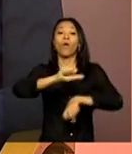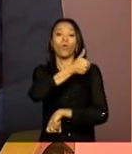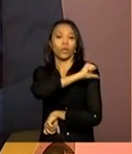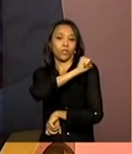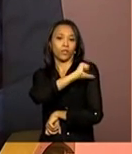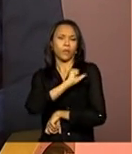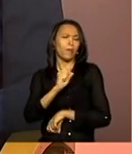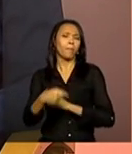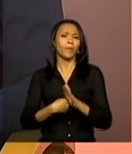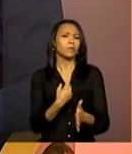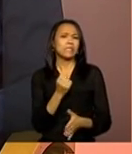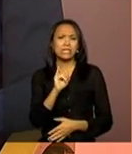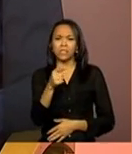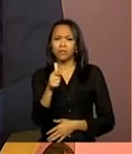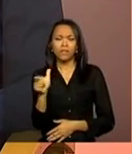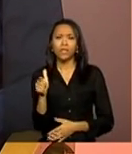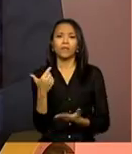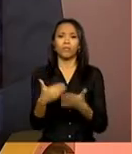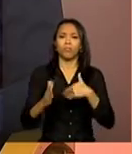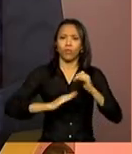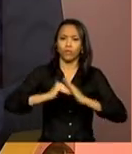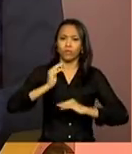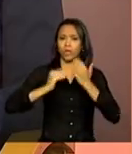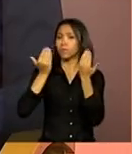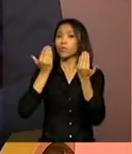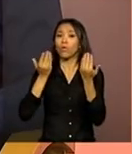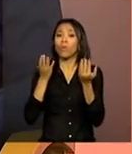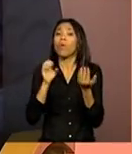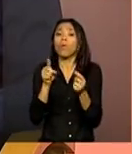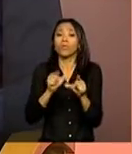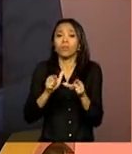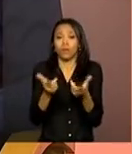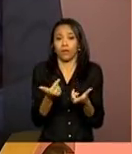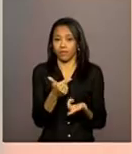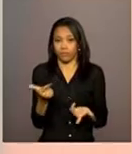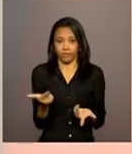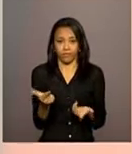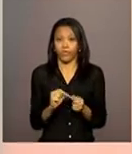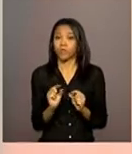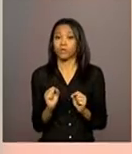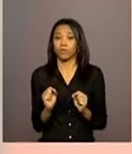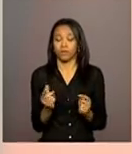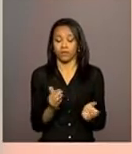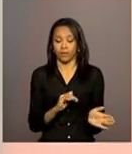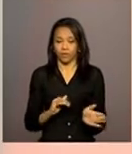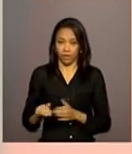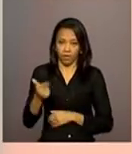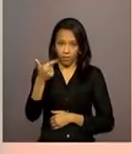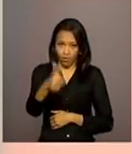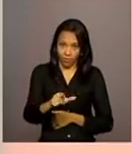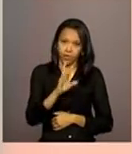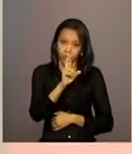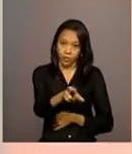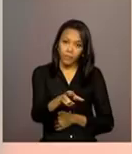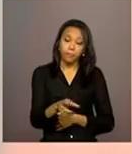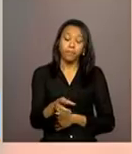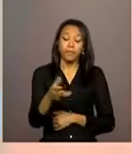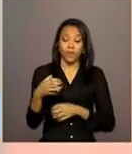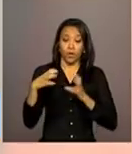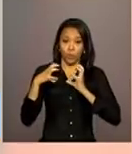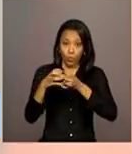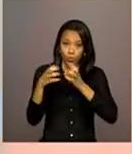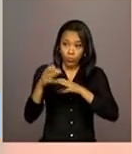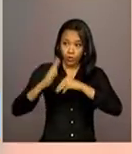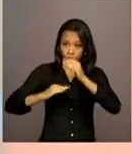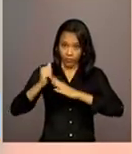tiver psicólogos para trabalhar na equipe o que faremos olha Obrigatoriamente a equipe volante